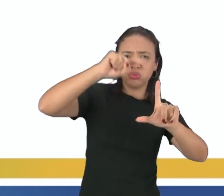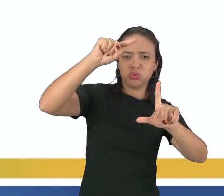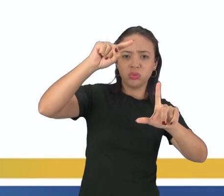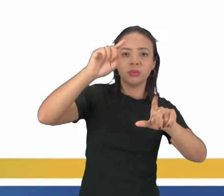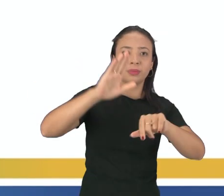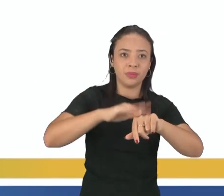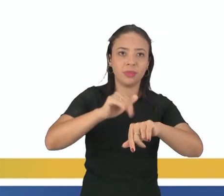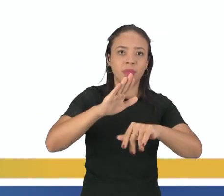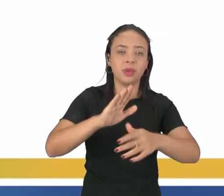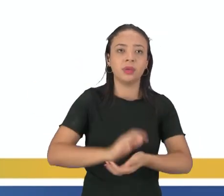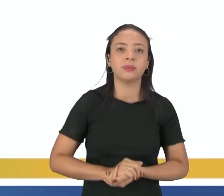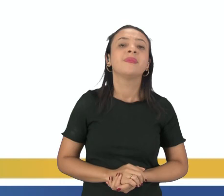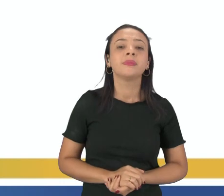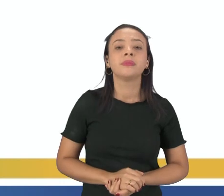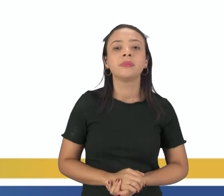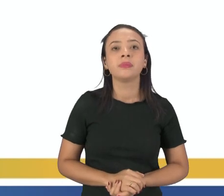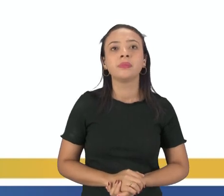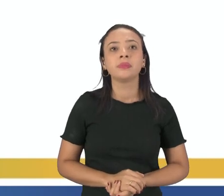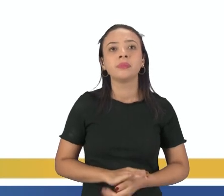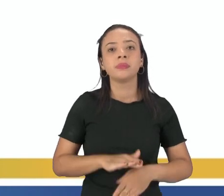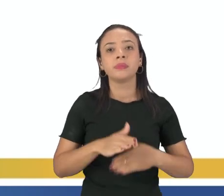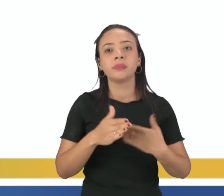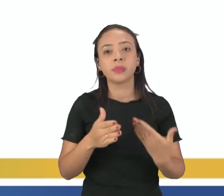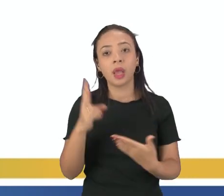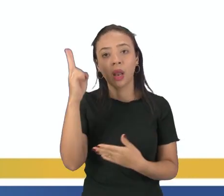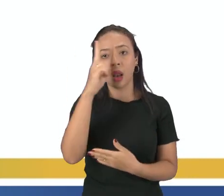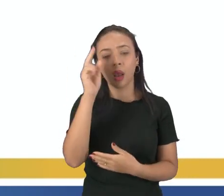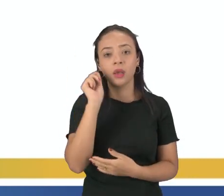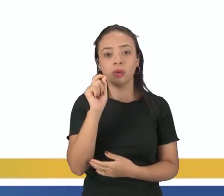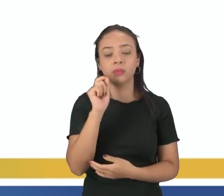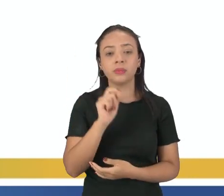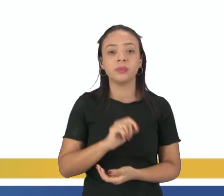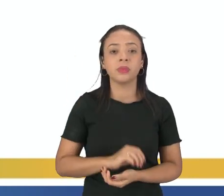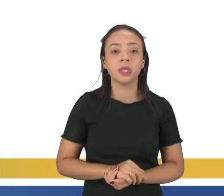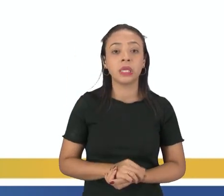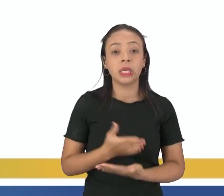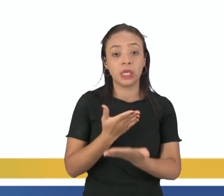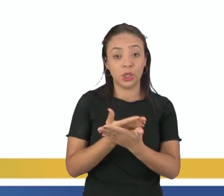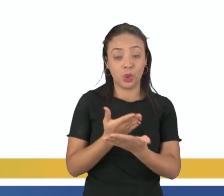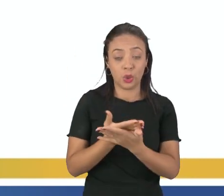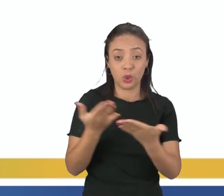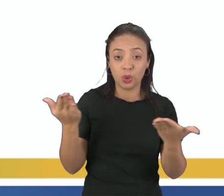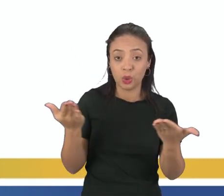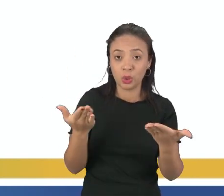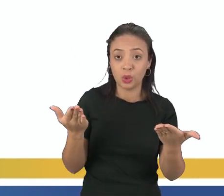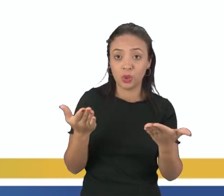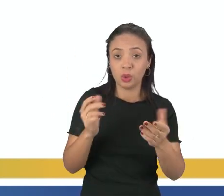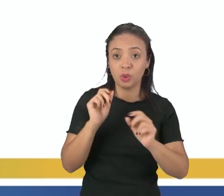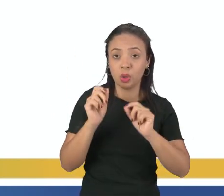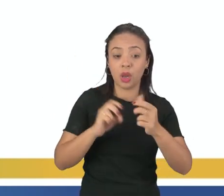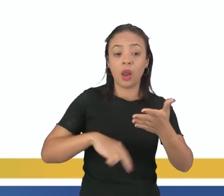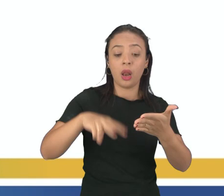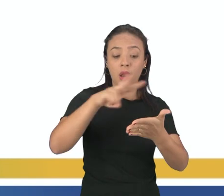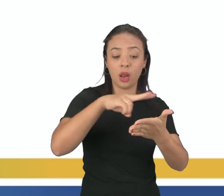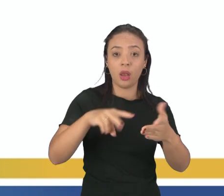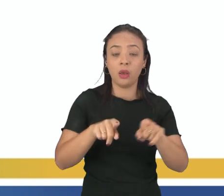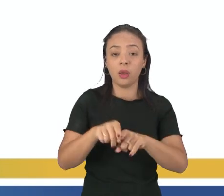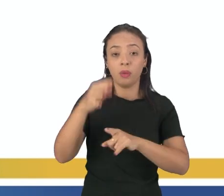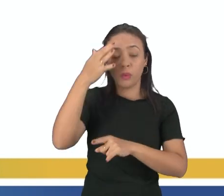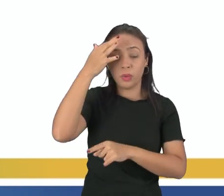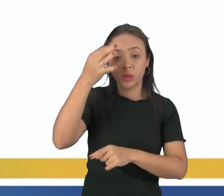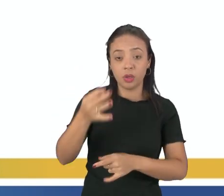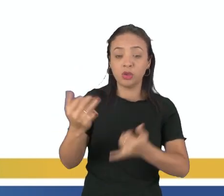agosto. Então, né, só para relembrar, lembre-se que na aula de hoje nós estudamos leitura e interpretação de